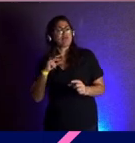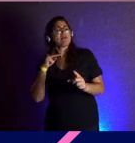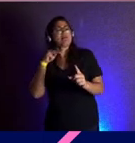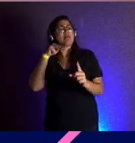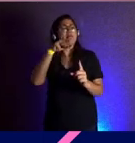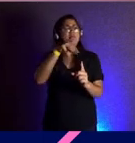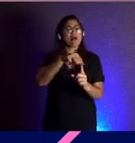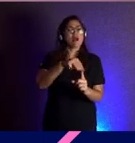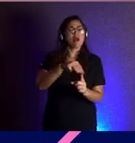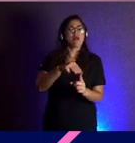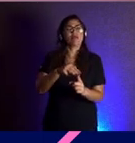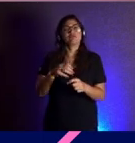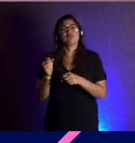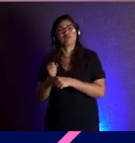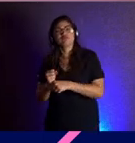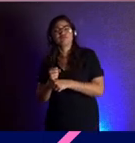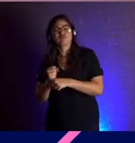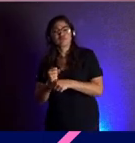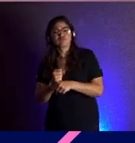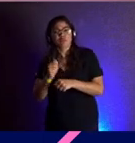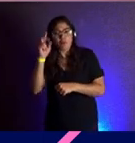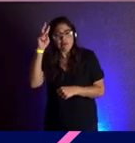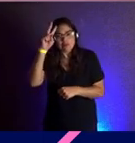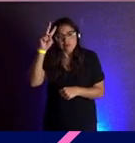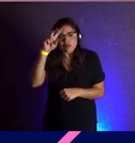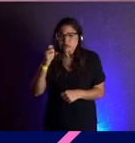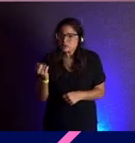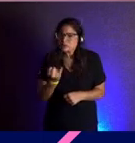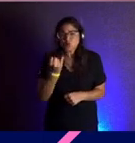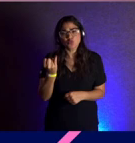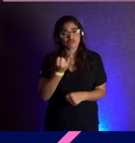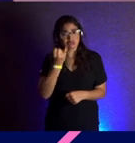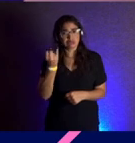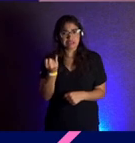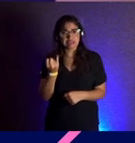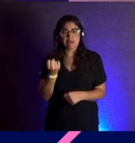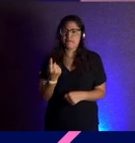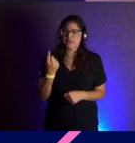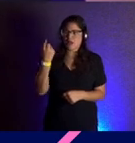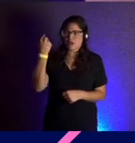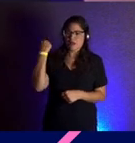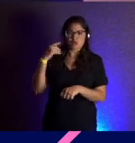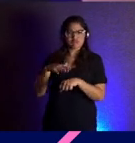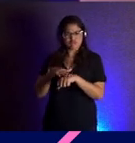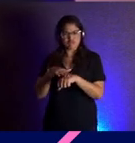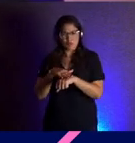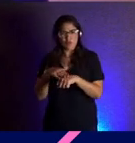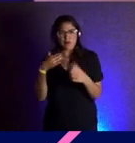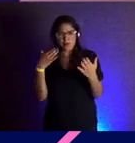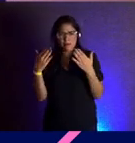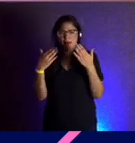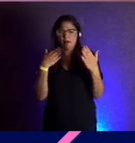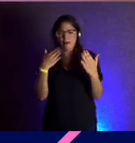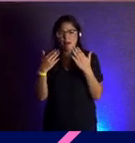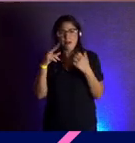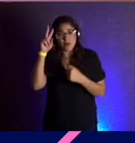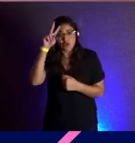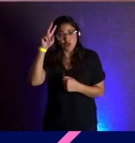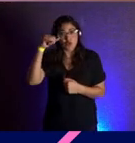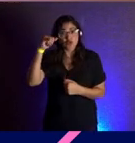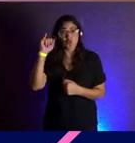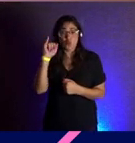anos. Série histórica é super importante, né? A gente estava até conversando sobre a história do INPE, né? Então o